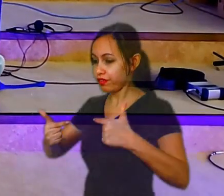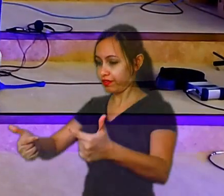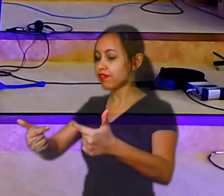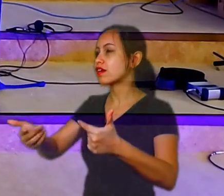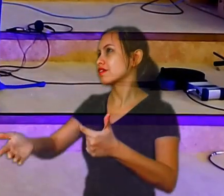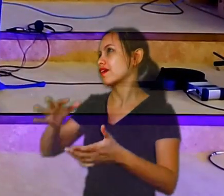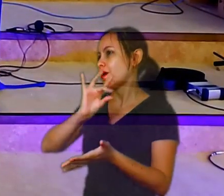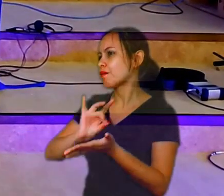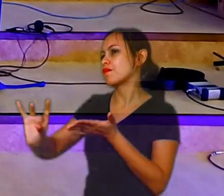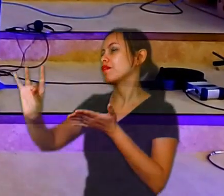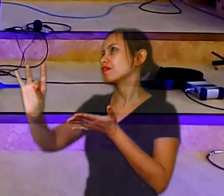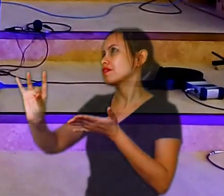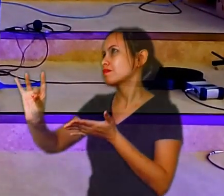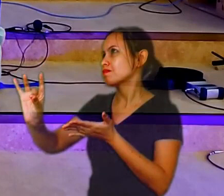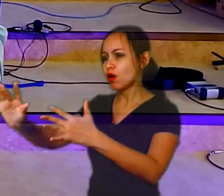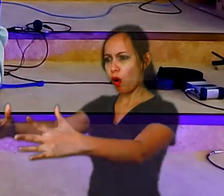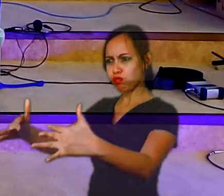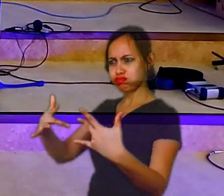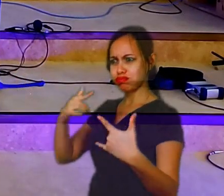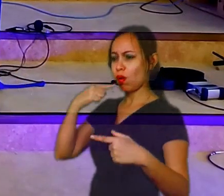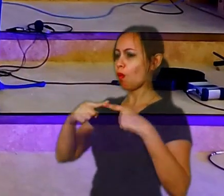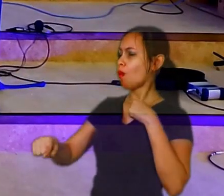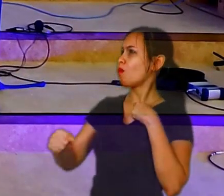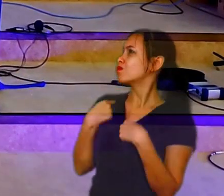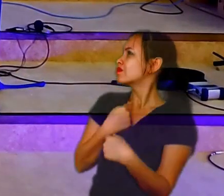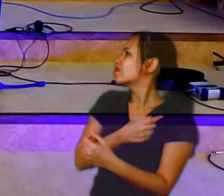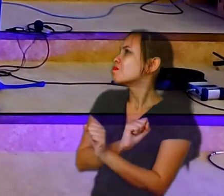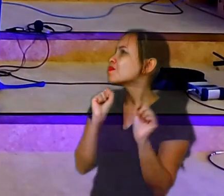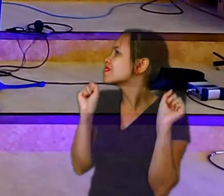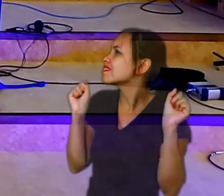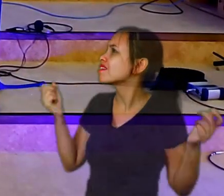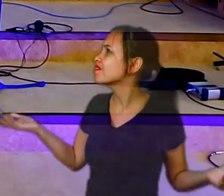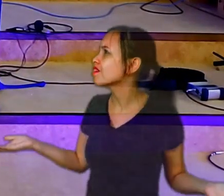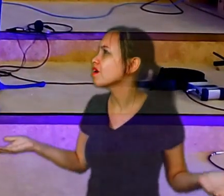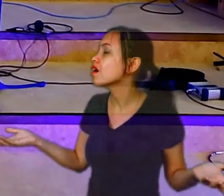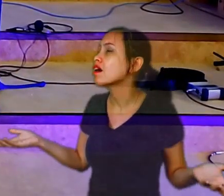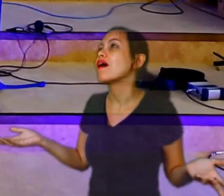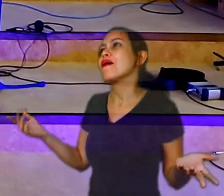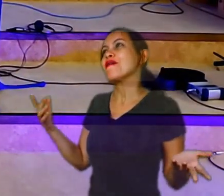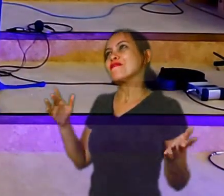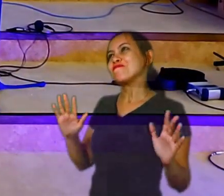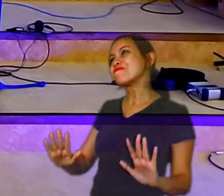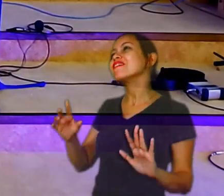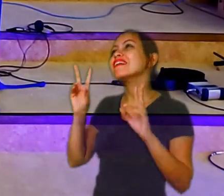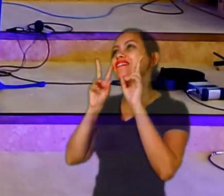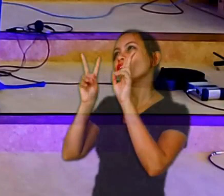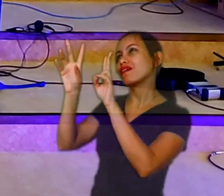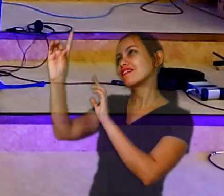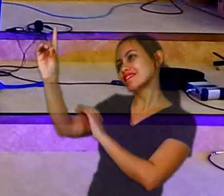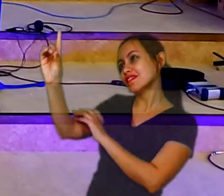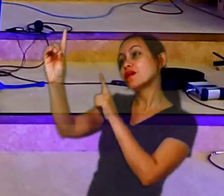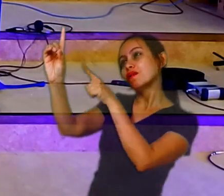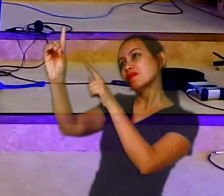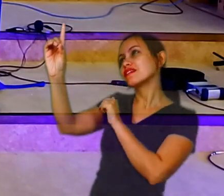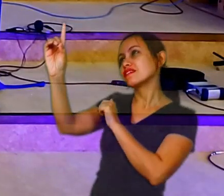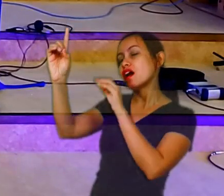esse inimigo, essa multidão que vem contra nós, é impossível. Mas nós olhamos para ti, porque o Senhor